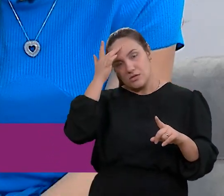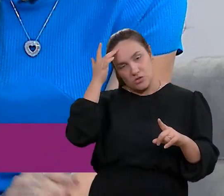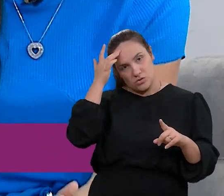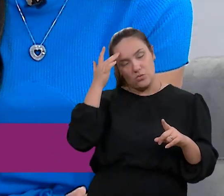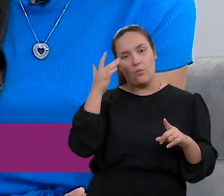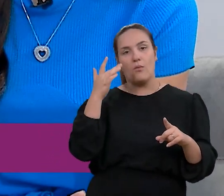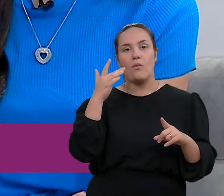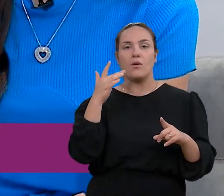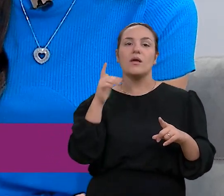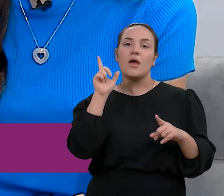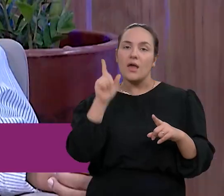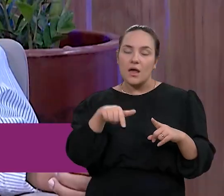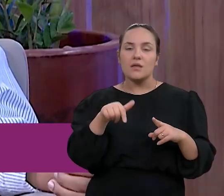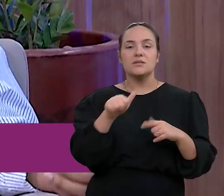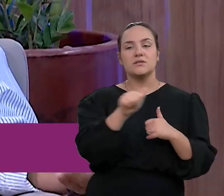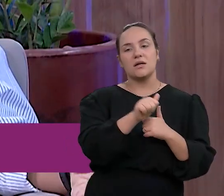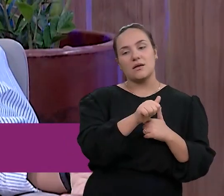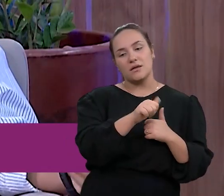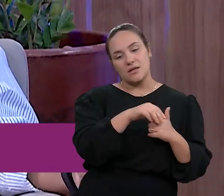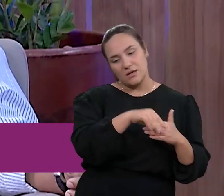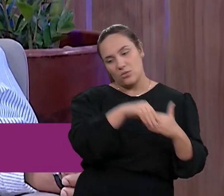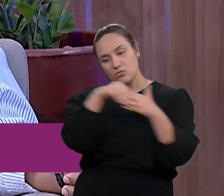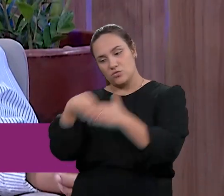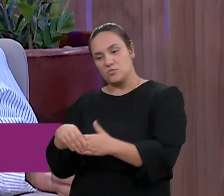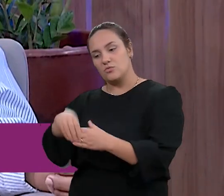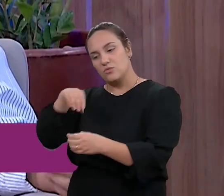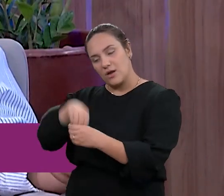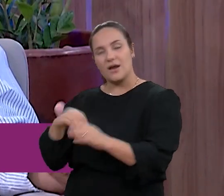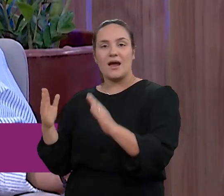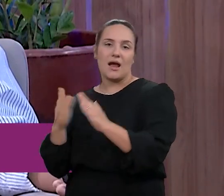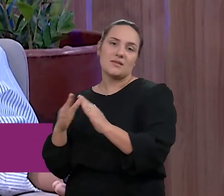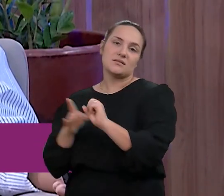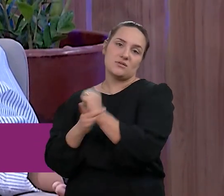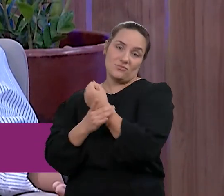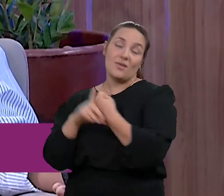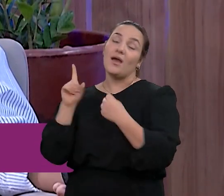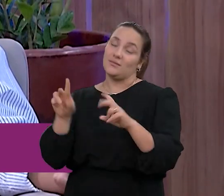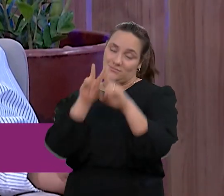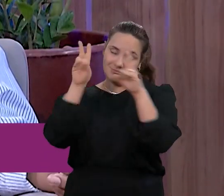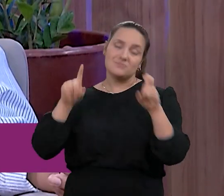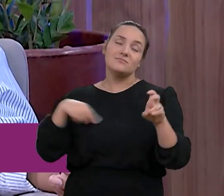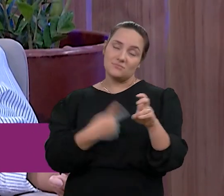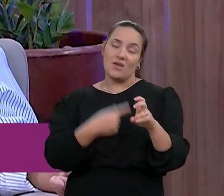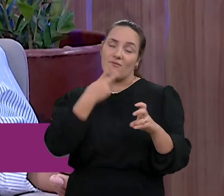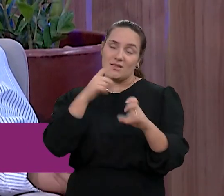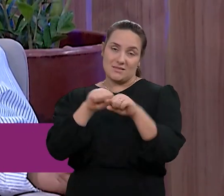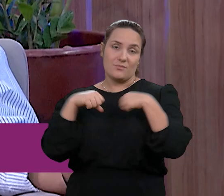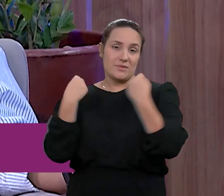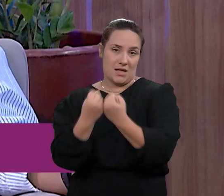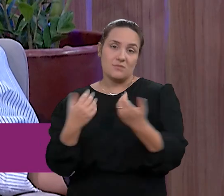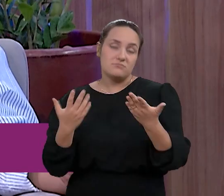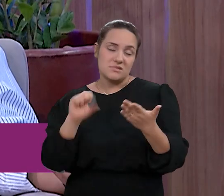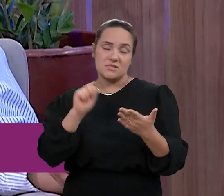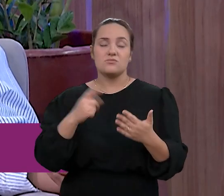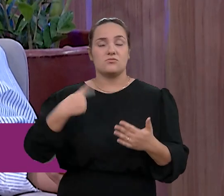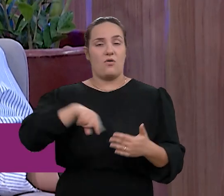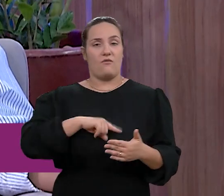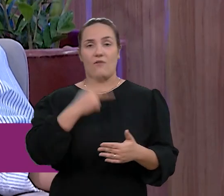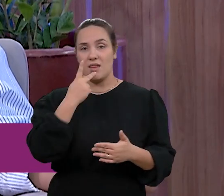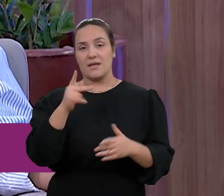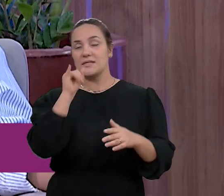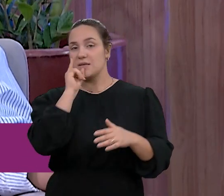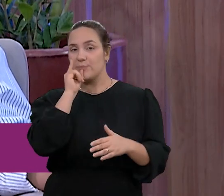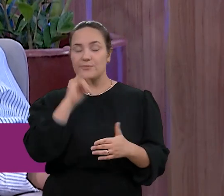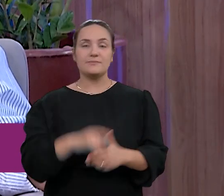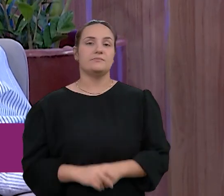lar seguro ex exatamente Então esse vai ser inclusive um dos assuntos que a gente tem tratado nesse seminários estaduais que você se referiu né como é que no